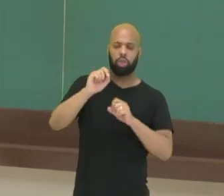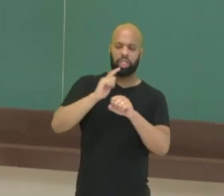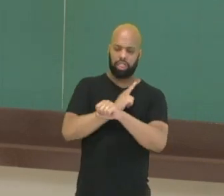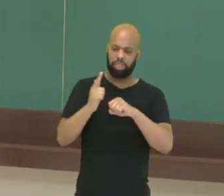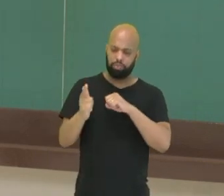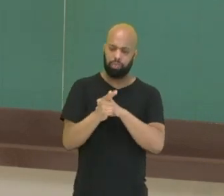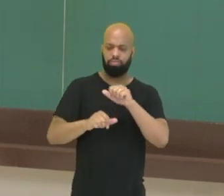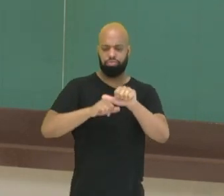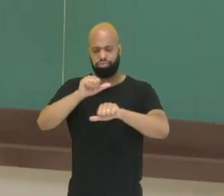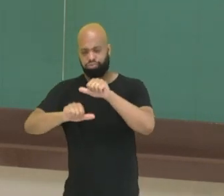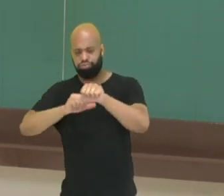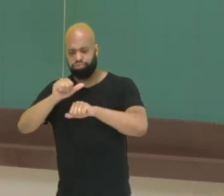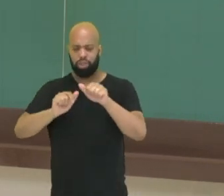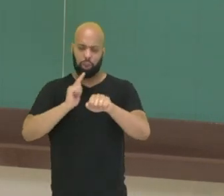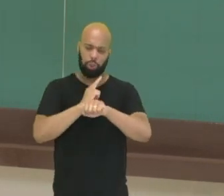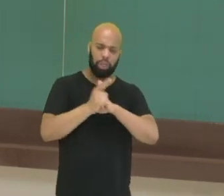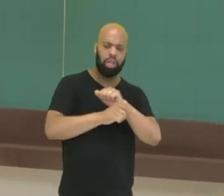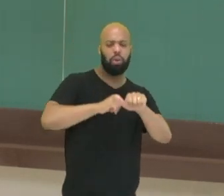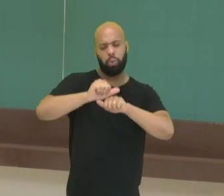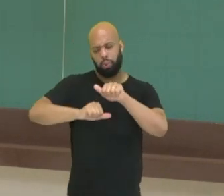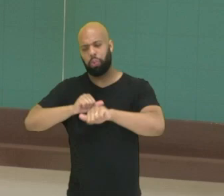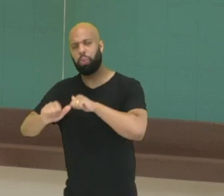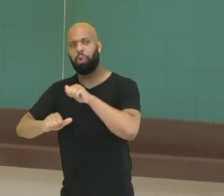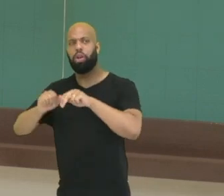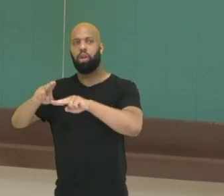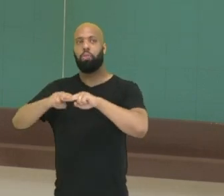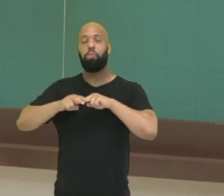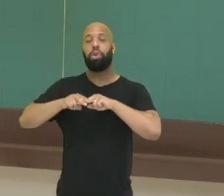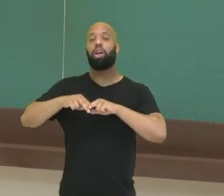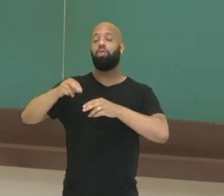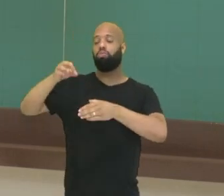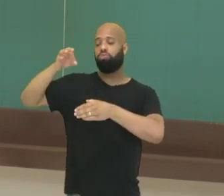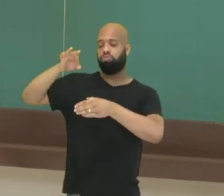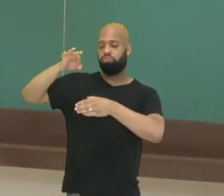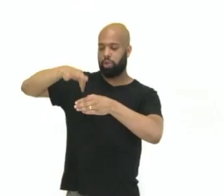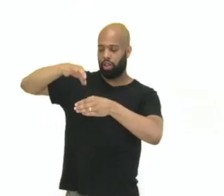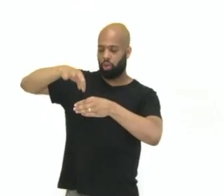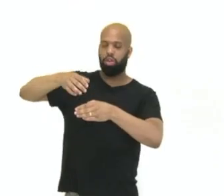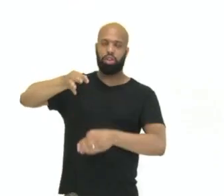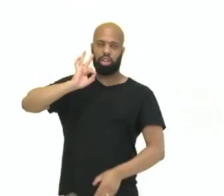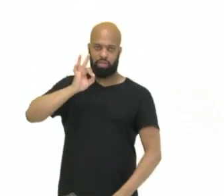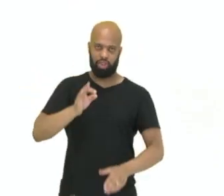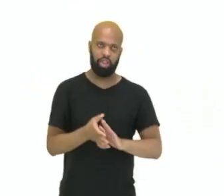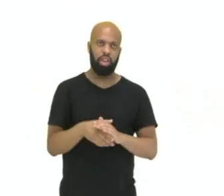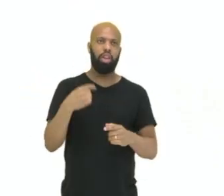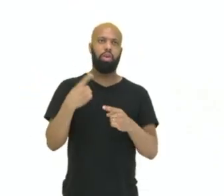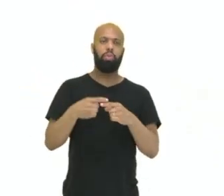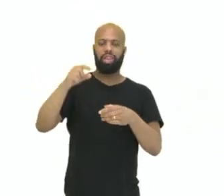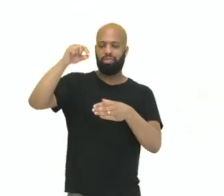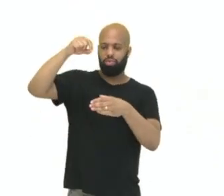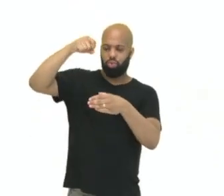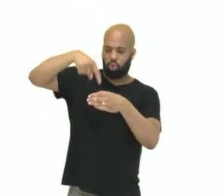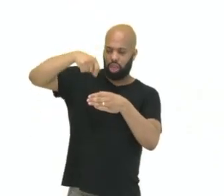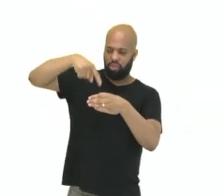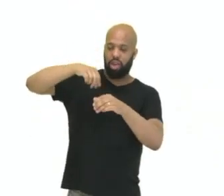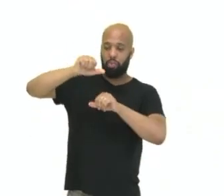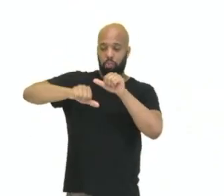se altera ali a partir do cultivo do café no Sudeste. O café modifica,